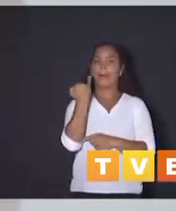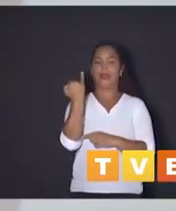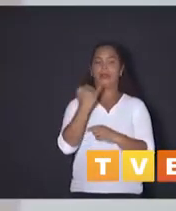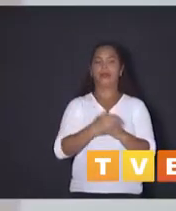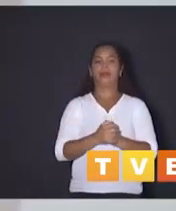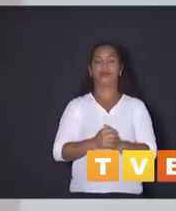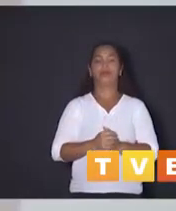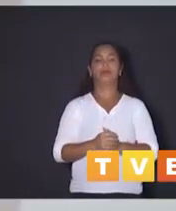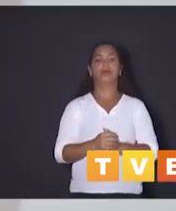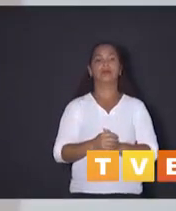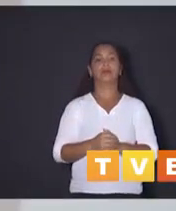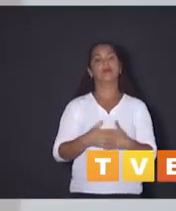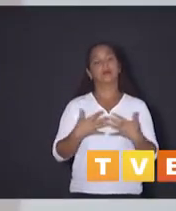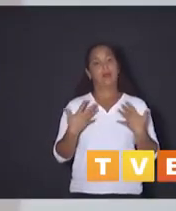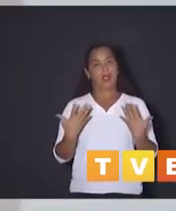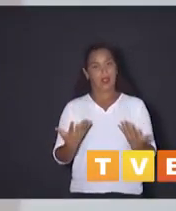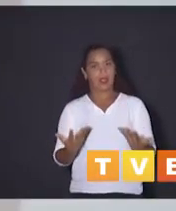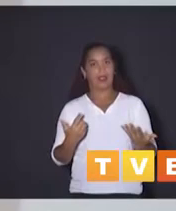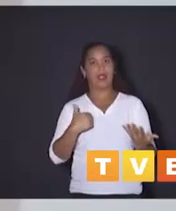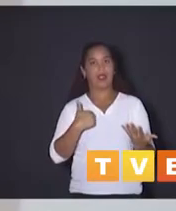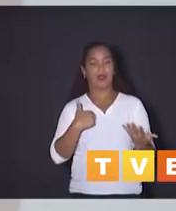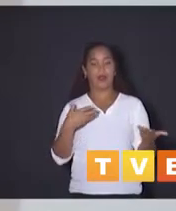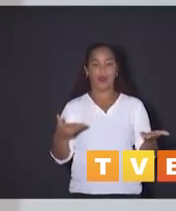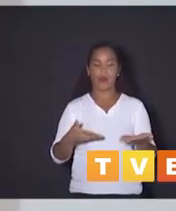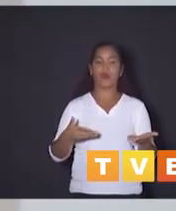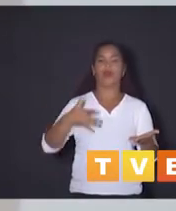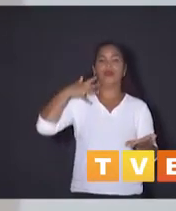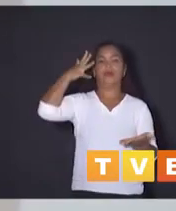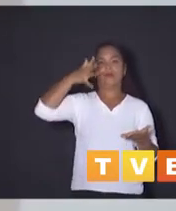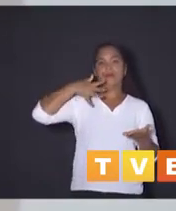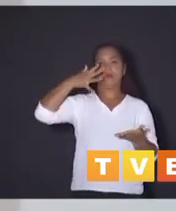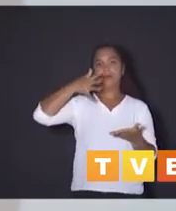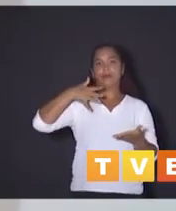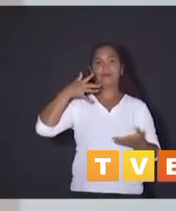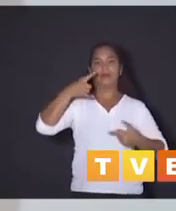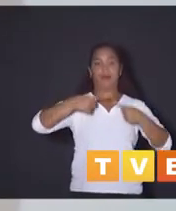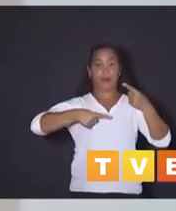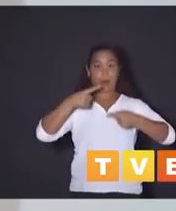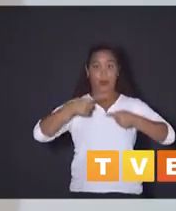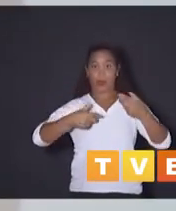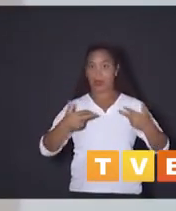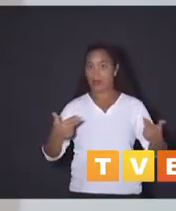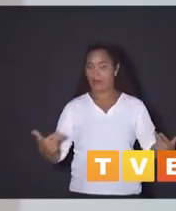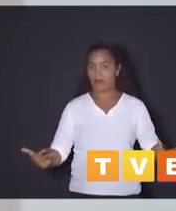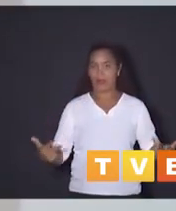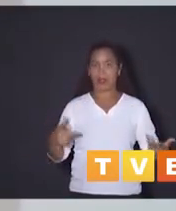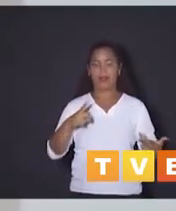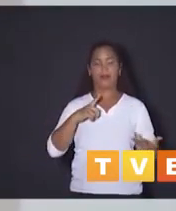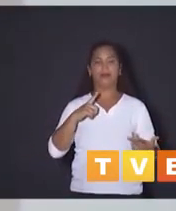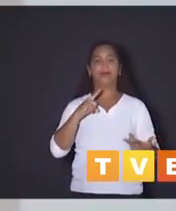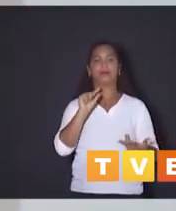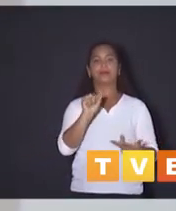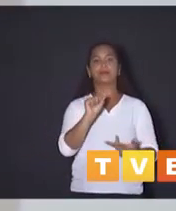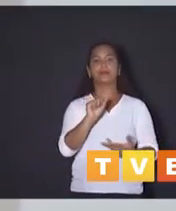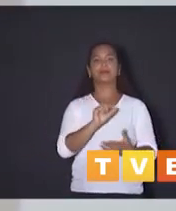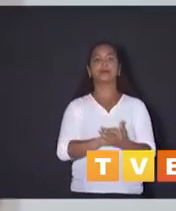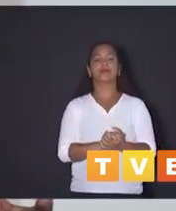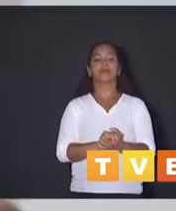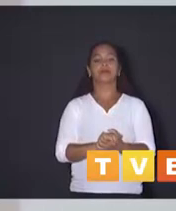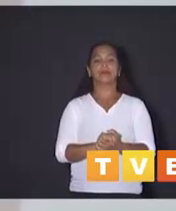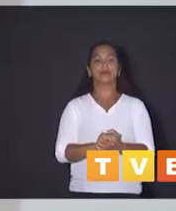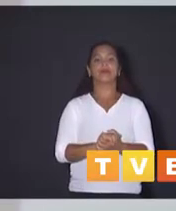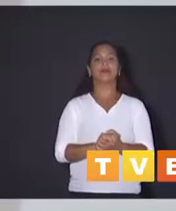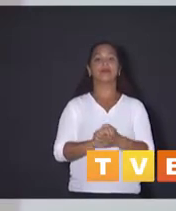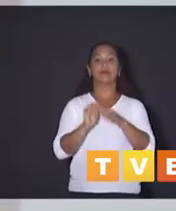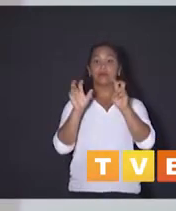e aí o que me coube aqui nessa dinâmica das das polêmicas contemporânea discutindo um tema muito complexo